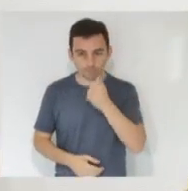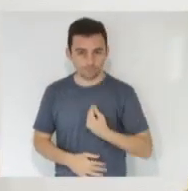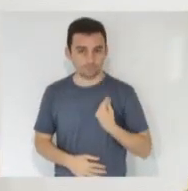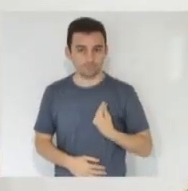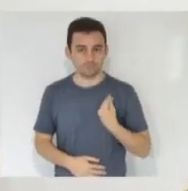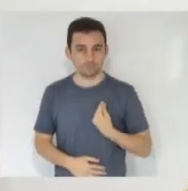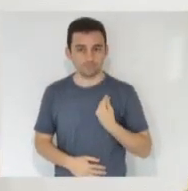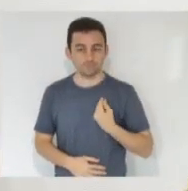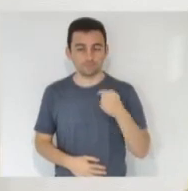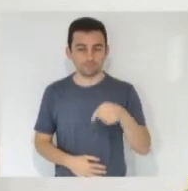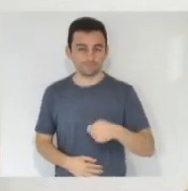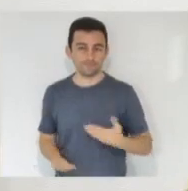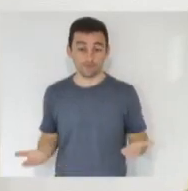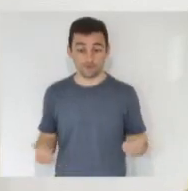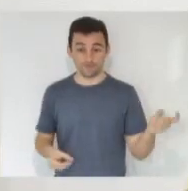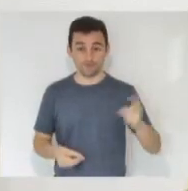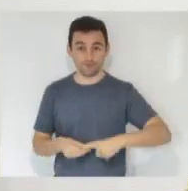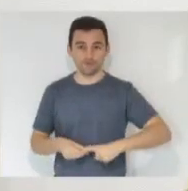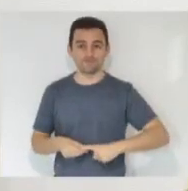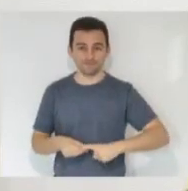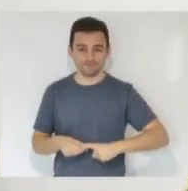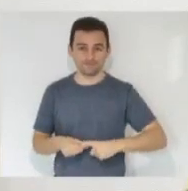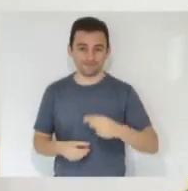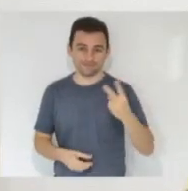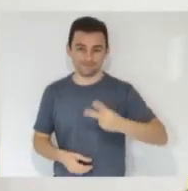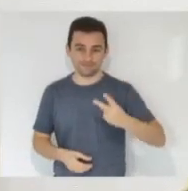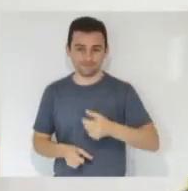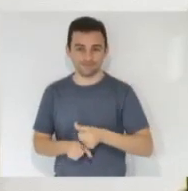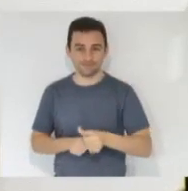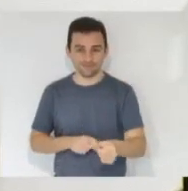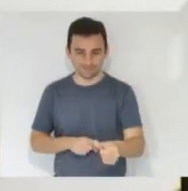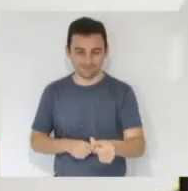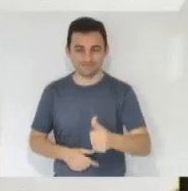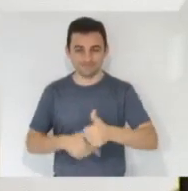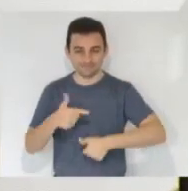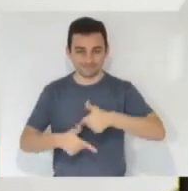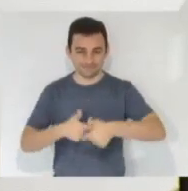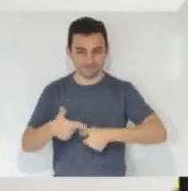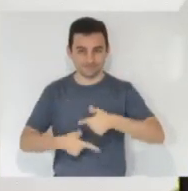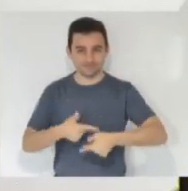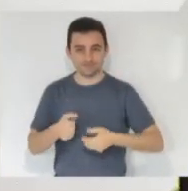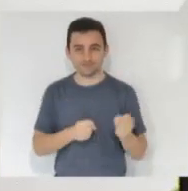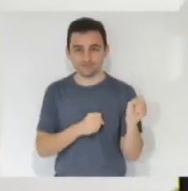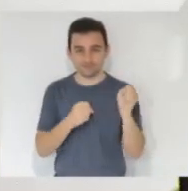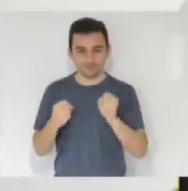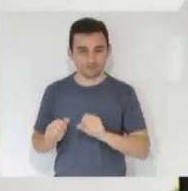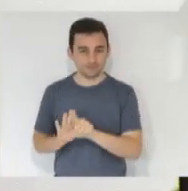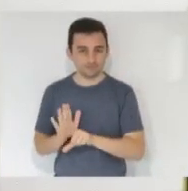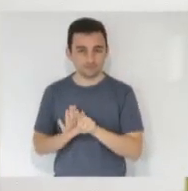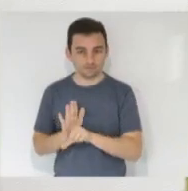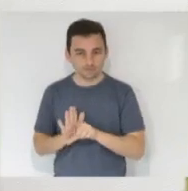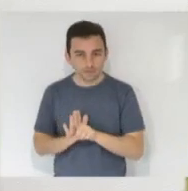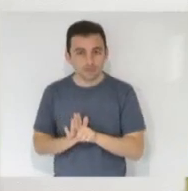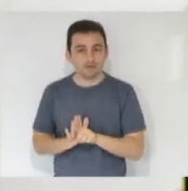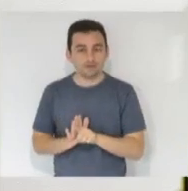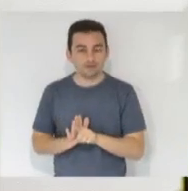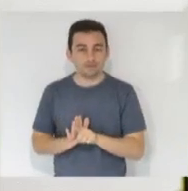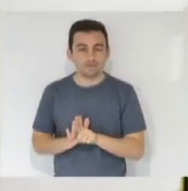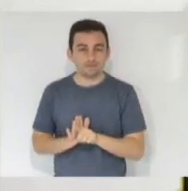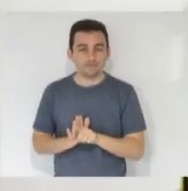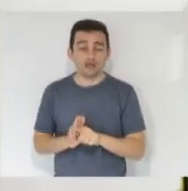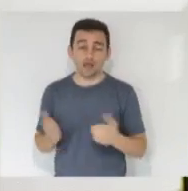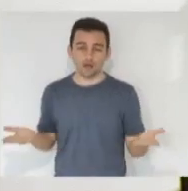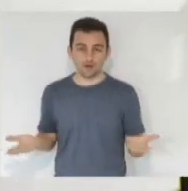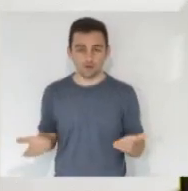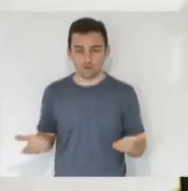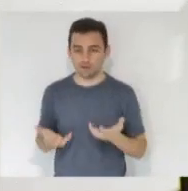presente, retornando ao segundo semestre das atividades do Poder Legislativo. E quero aqui, senhor presidente,